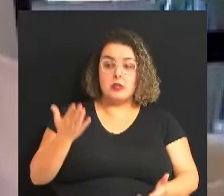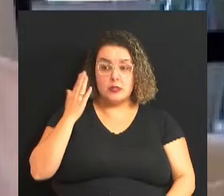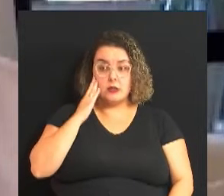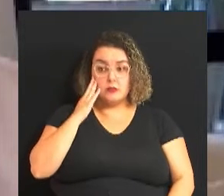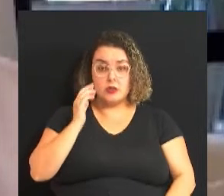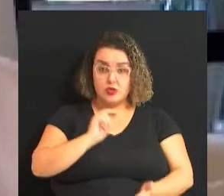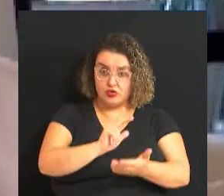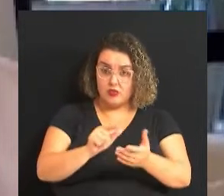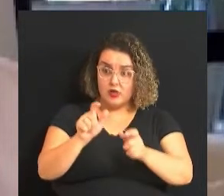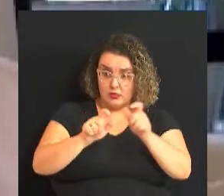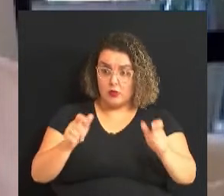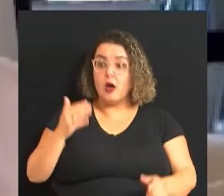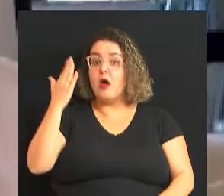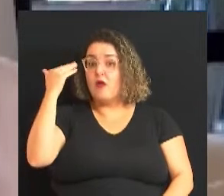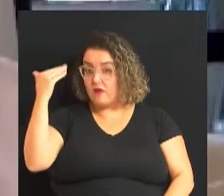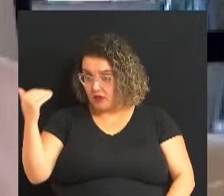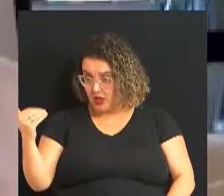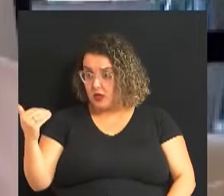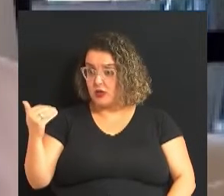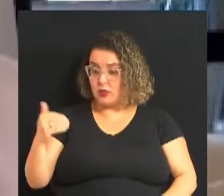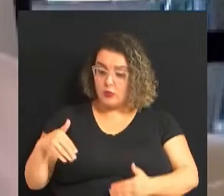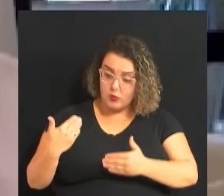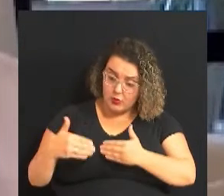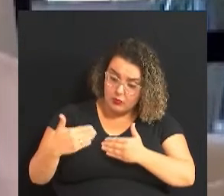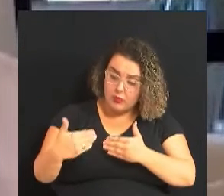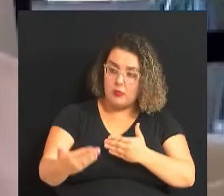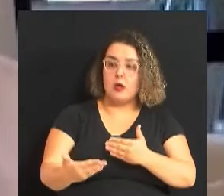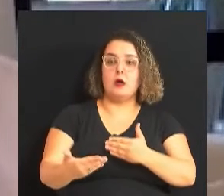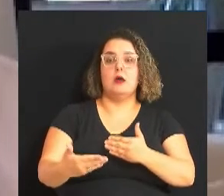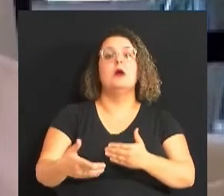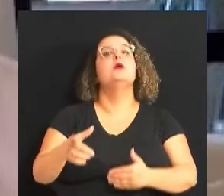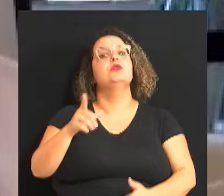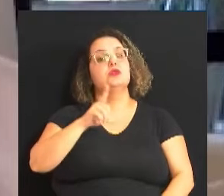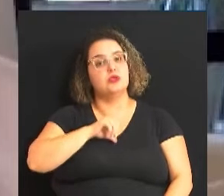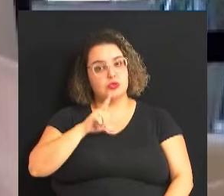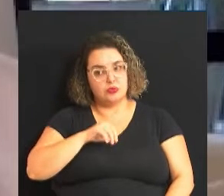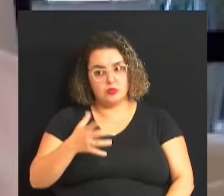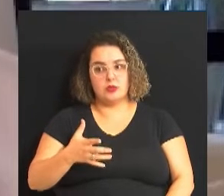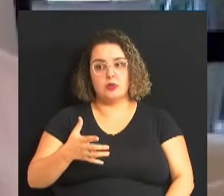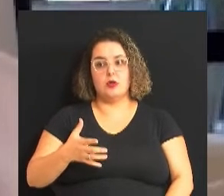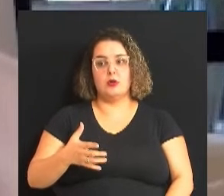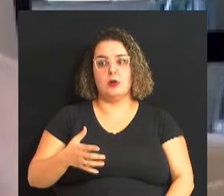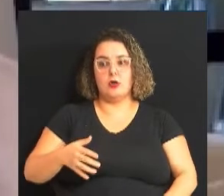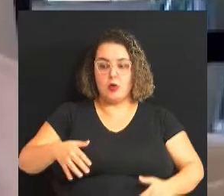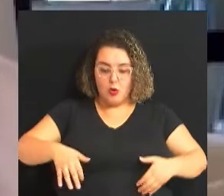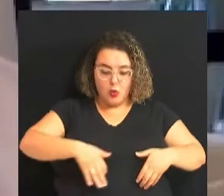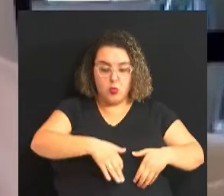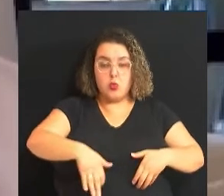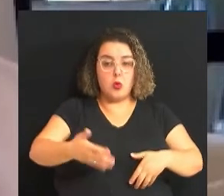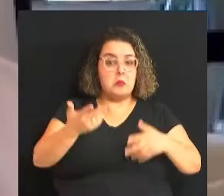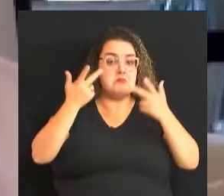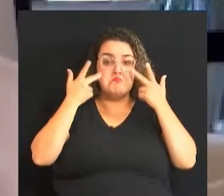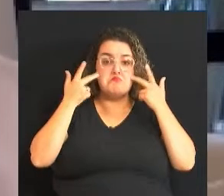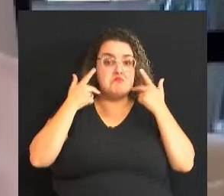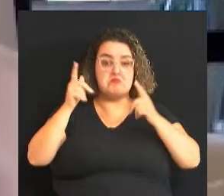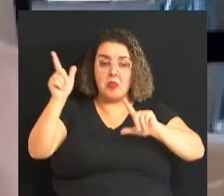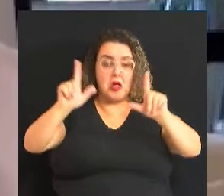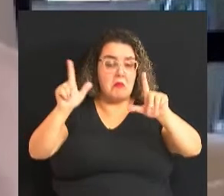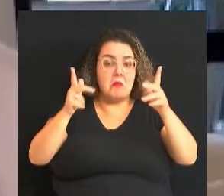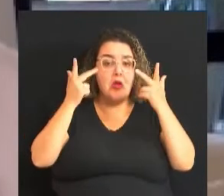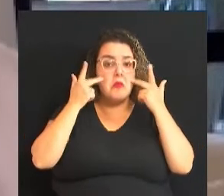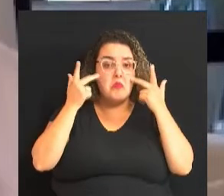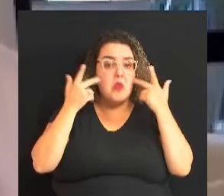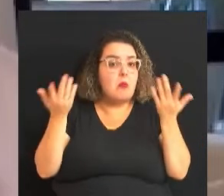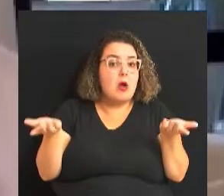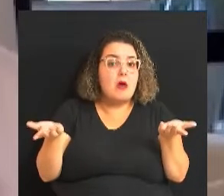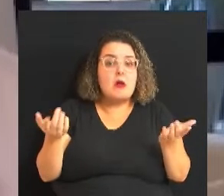várias pessoas famosas que ao longo do tempo tiveram um estoma intestinal que estava na televisão. Quer dizer, e